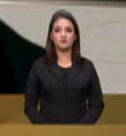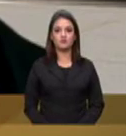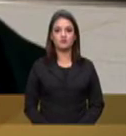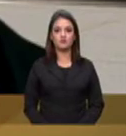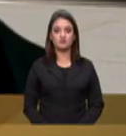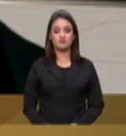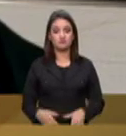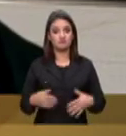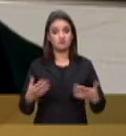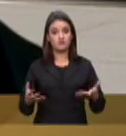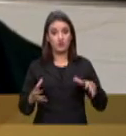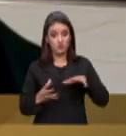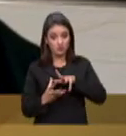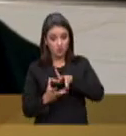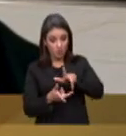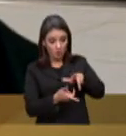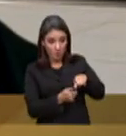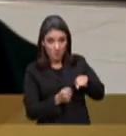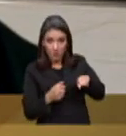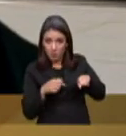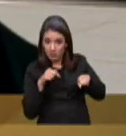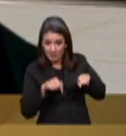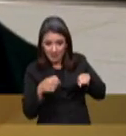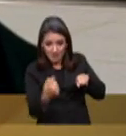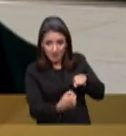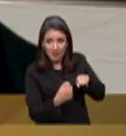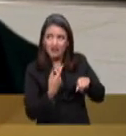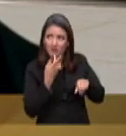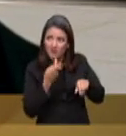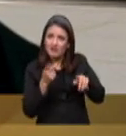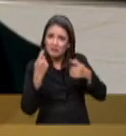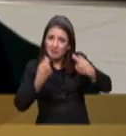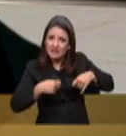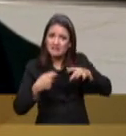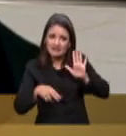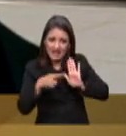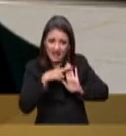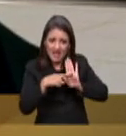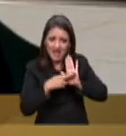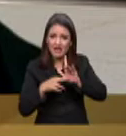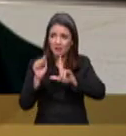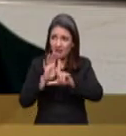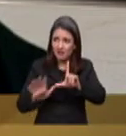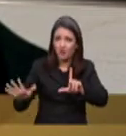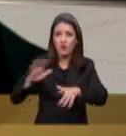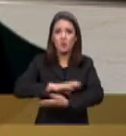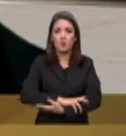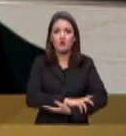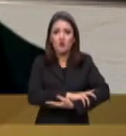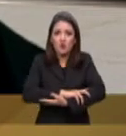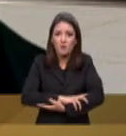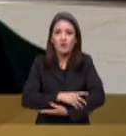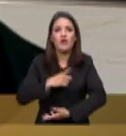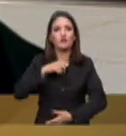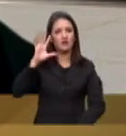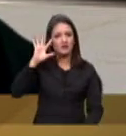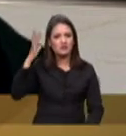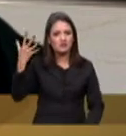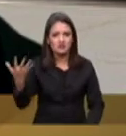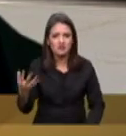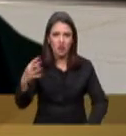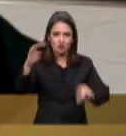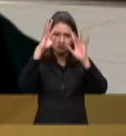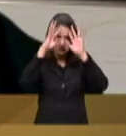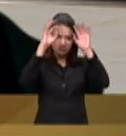o mundo todo desperta para a necessidade de regulação das plataformas. A União Europeia tem decisões, seja na